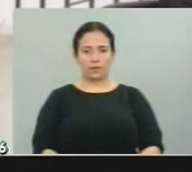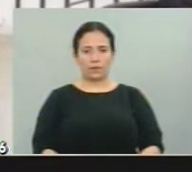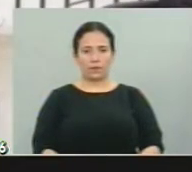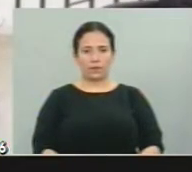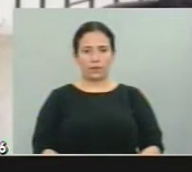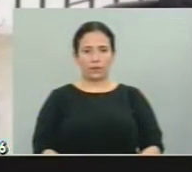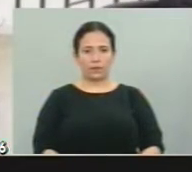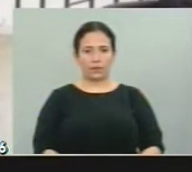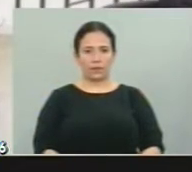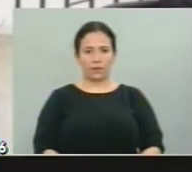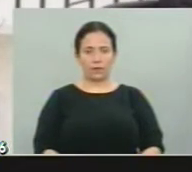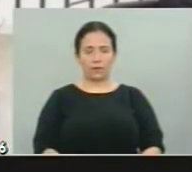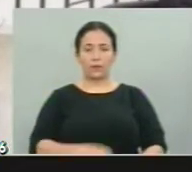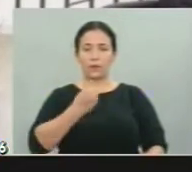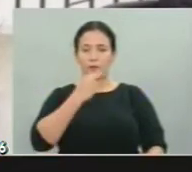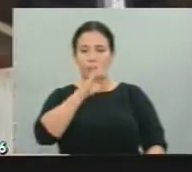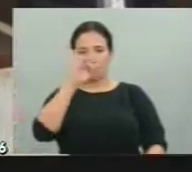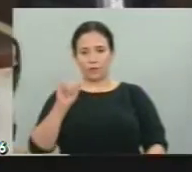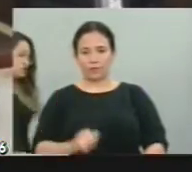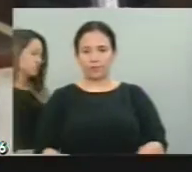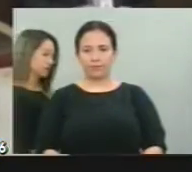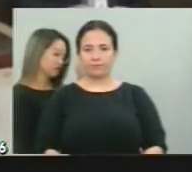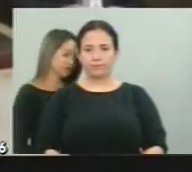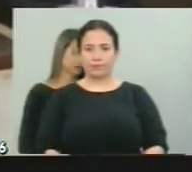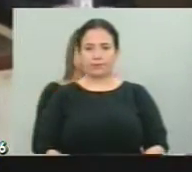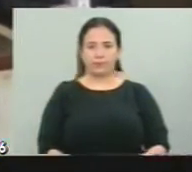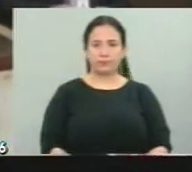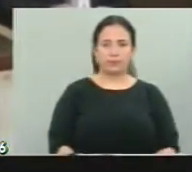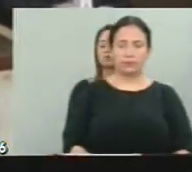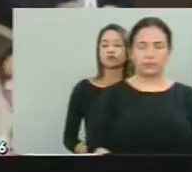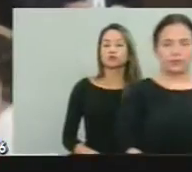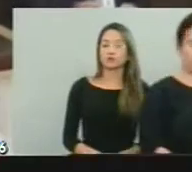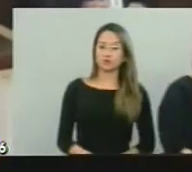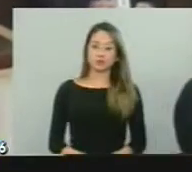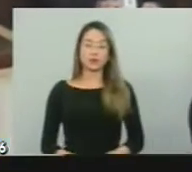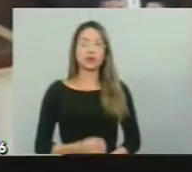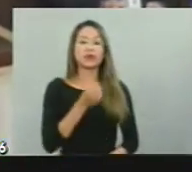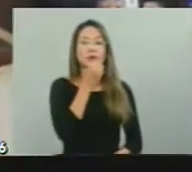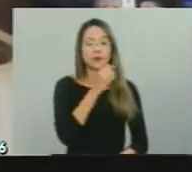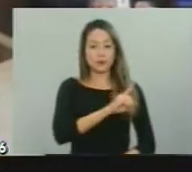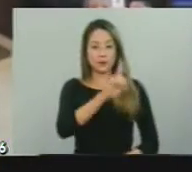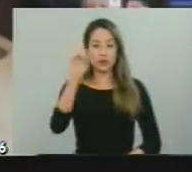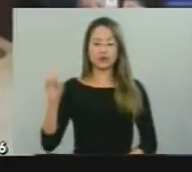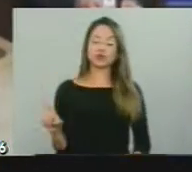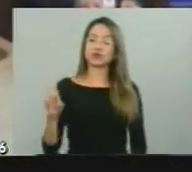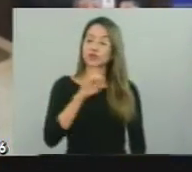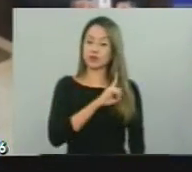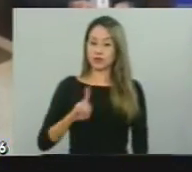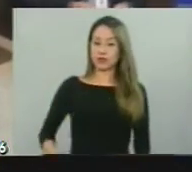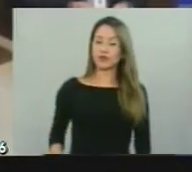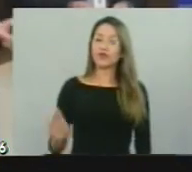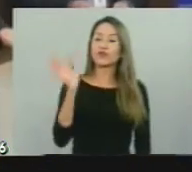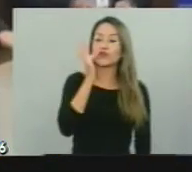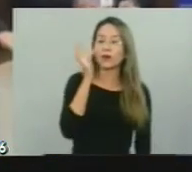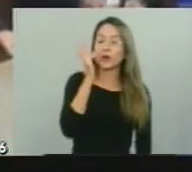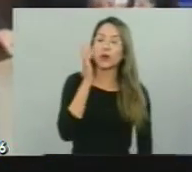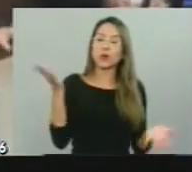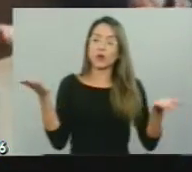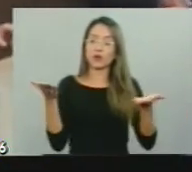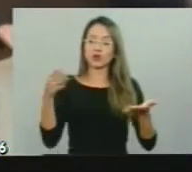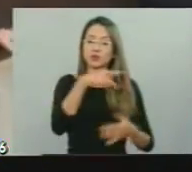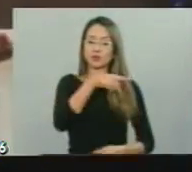Bom dia, deputado. Bom dia, deputado Ferreira Aragão, que ora preside a sessão.